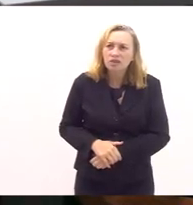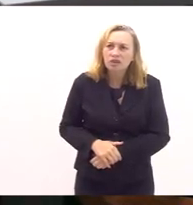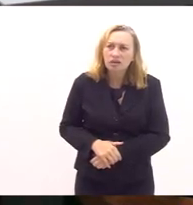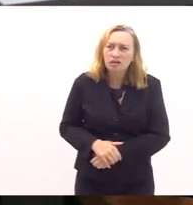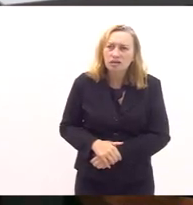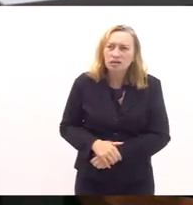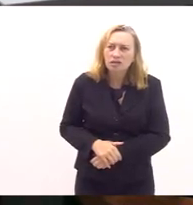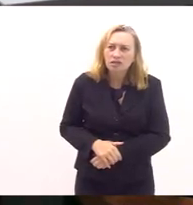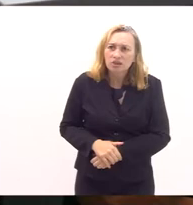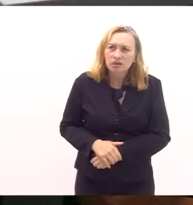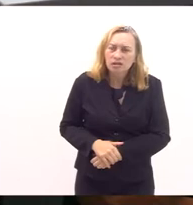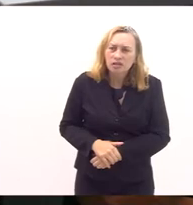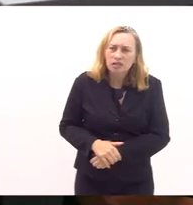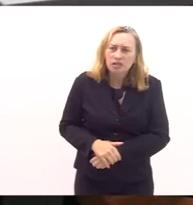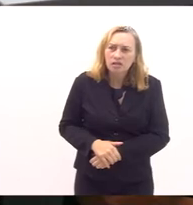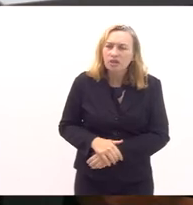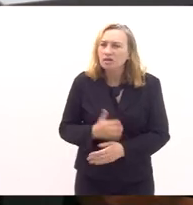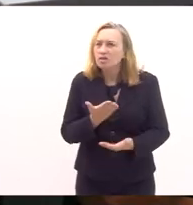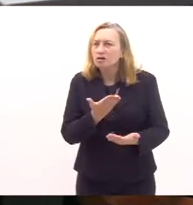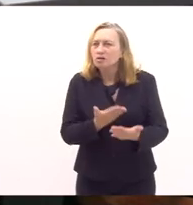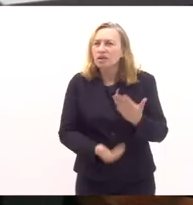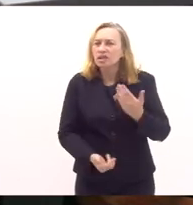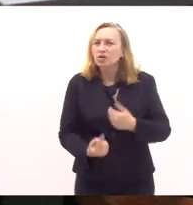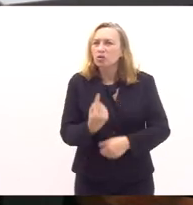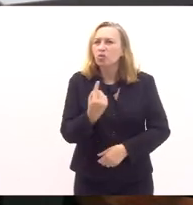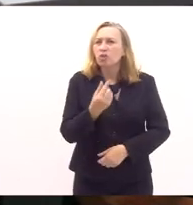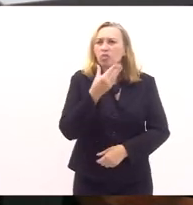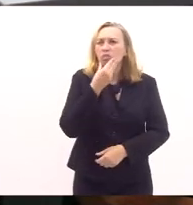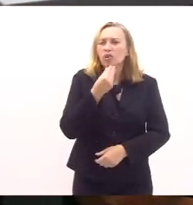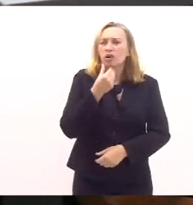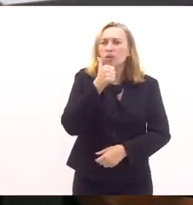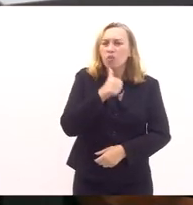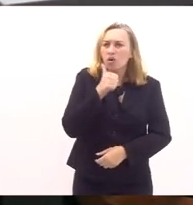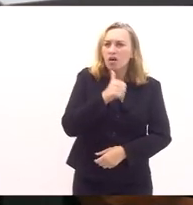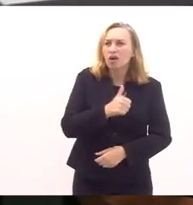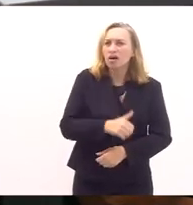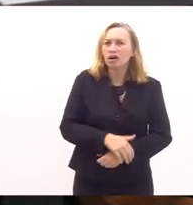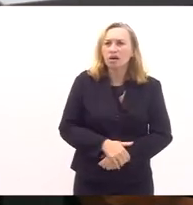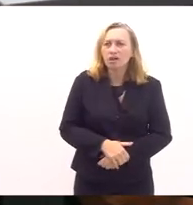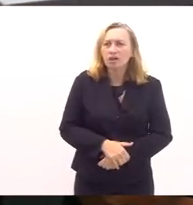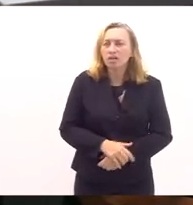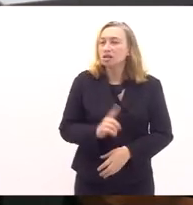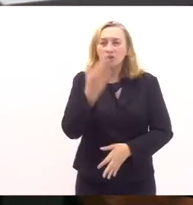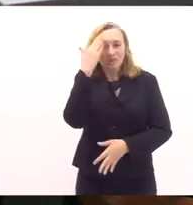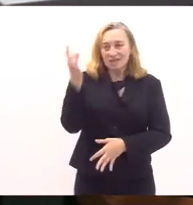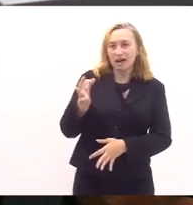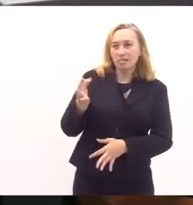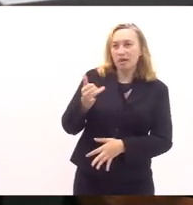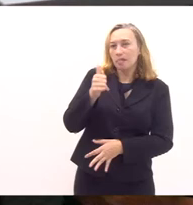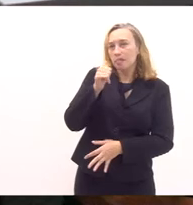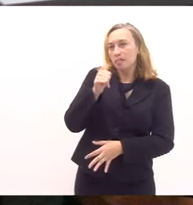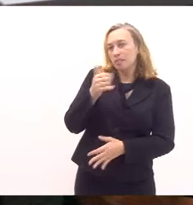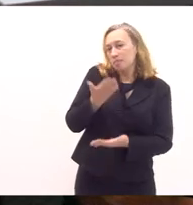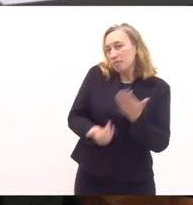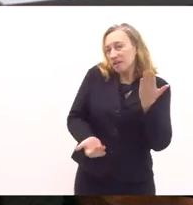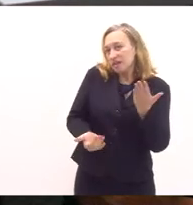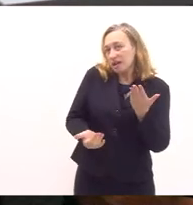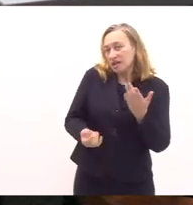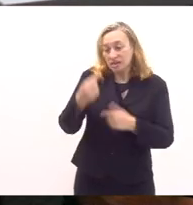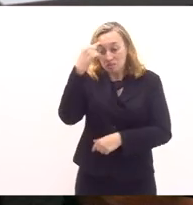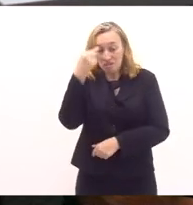todo, porque eu não soube perder para uma mulher, que tem homem que não sabe perder, não gosta de ser comandado por